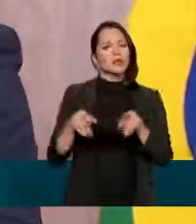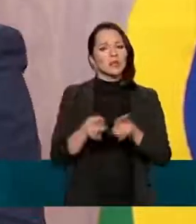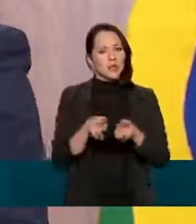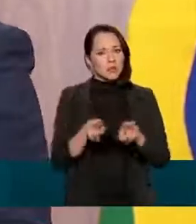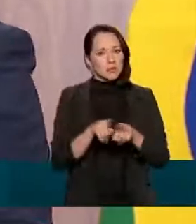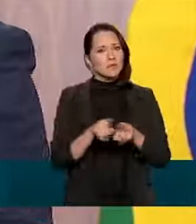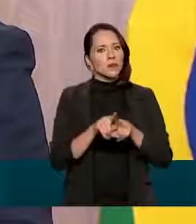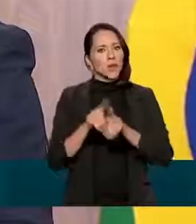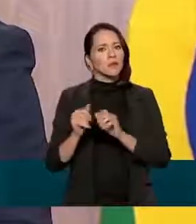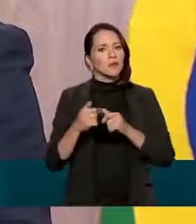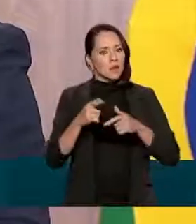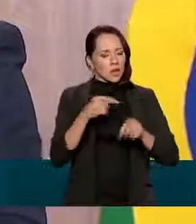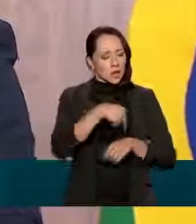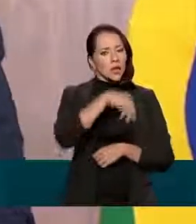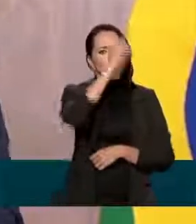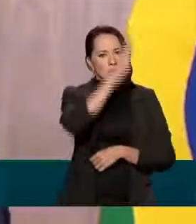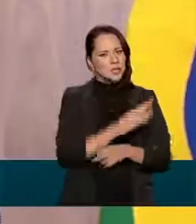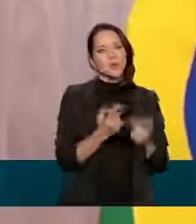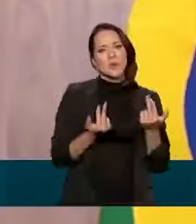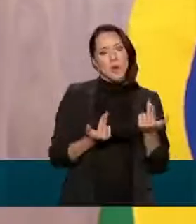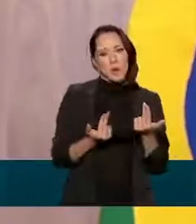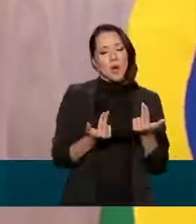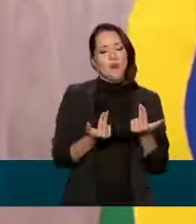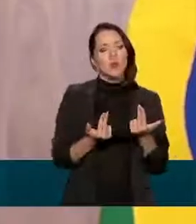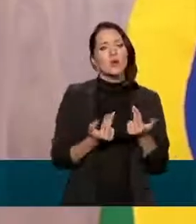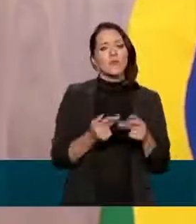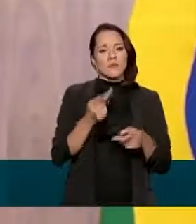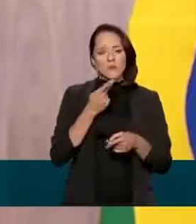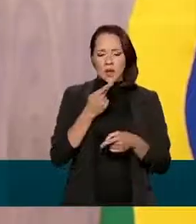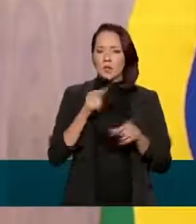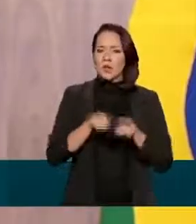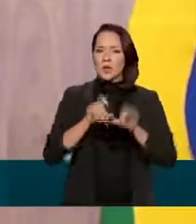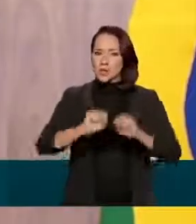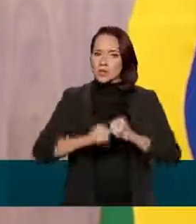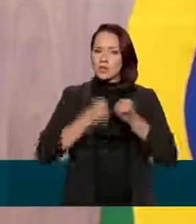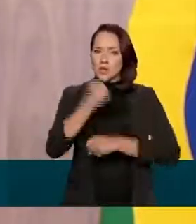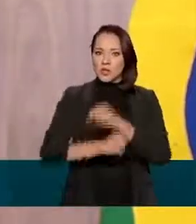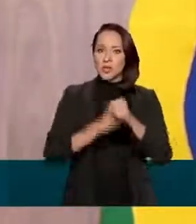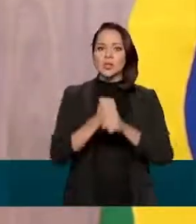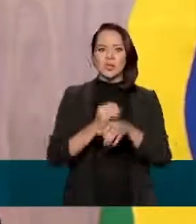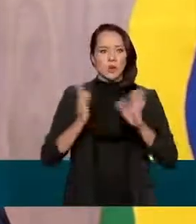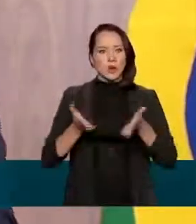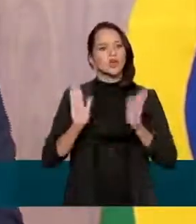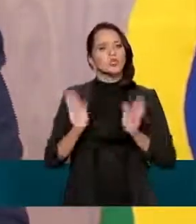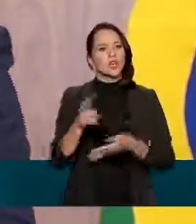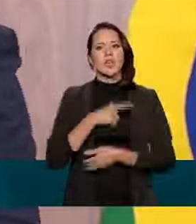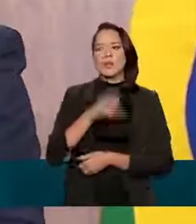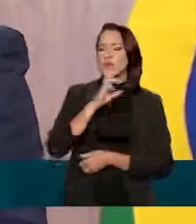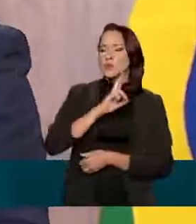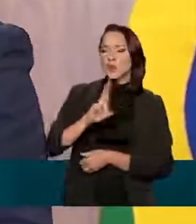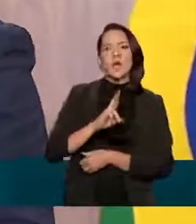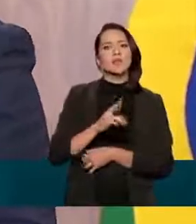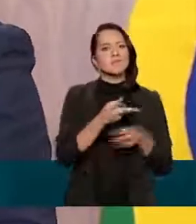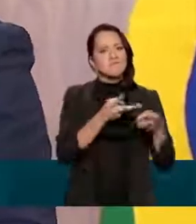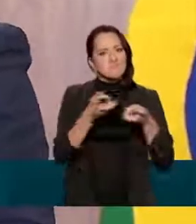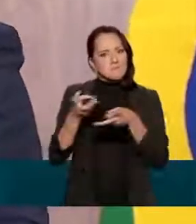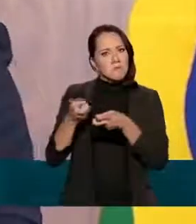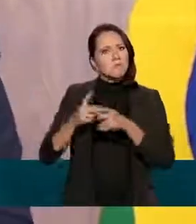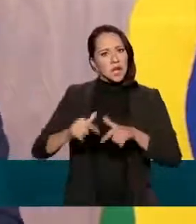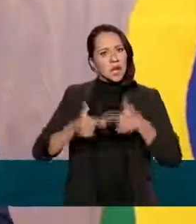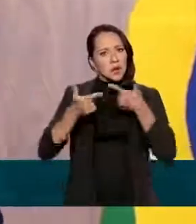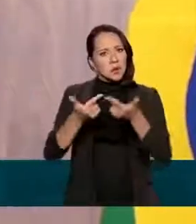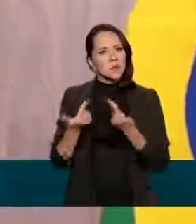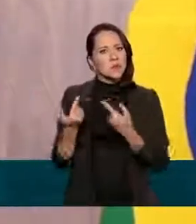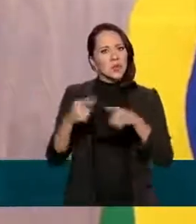também engloba negociando ele Brasil e que não está Carlos esforços que este ano e acelerei compras portal no tablet e